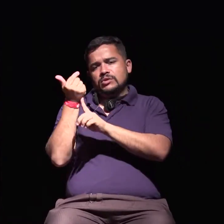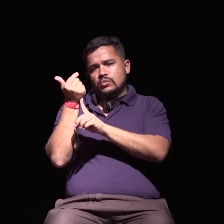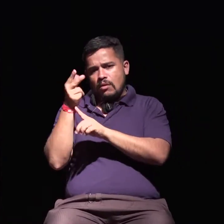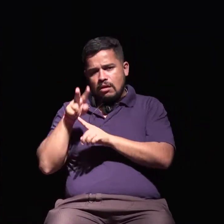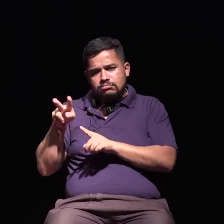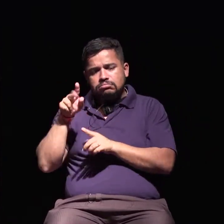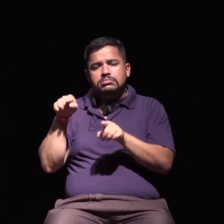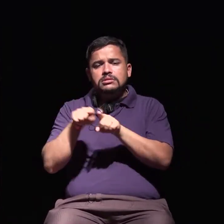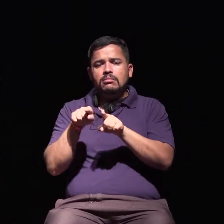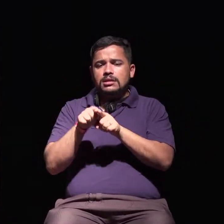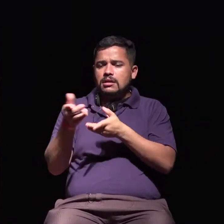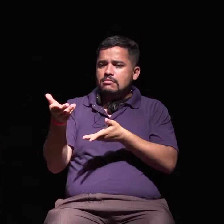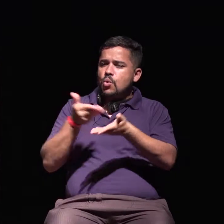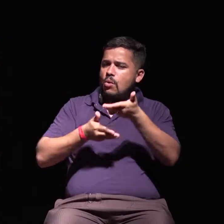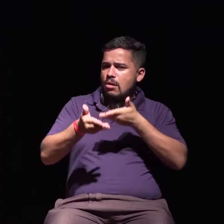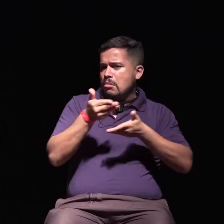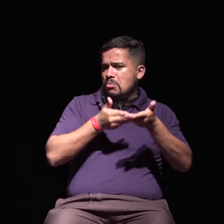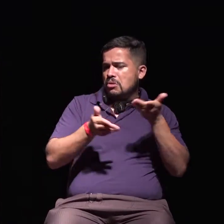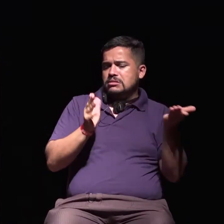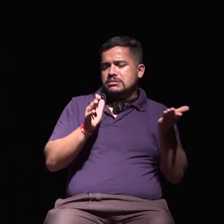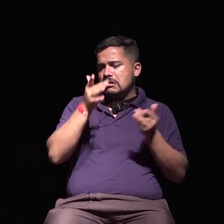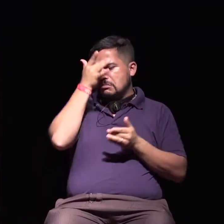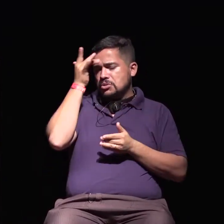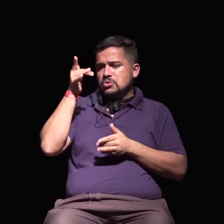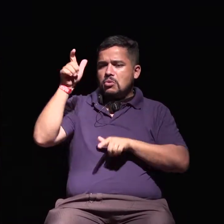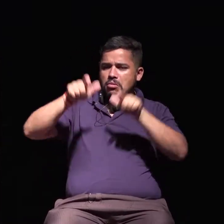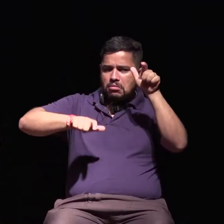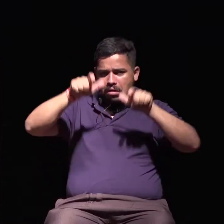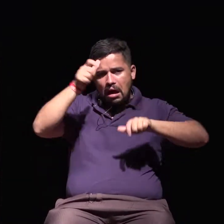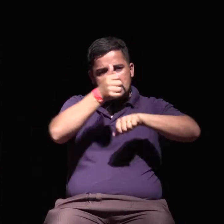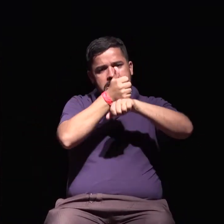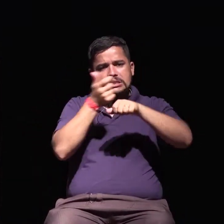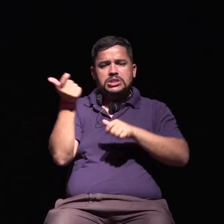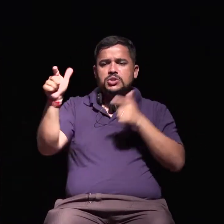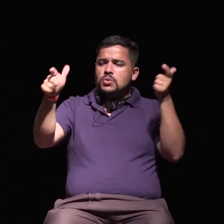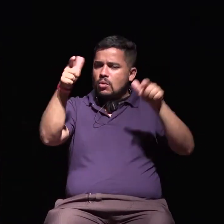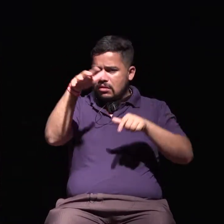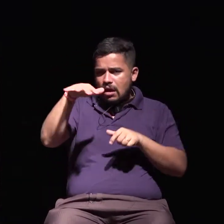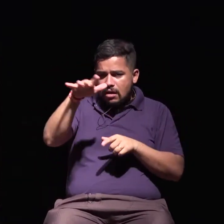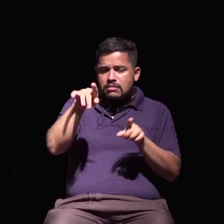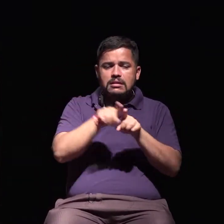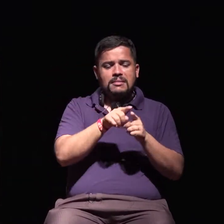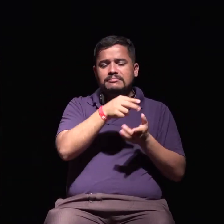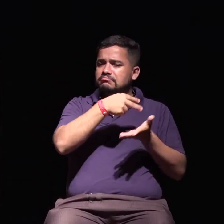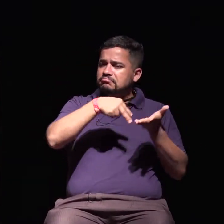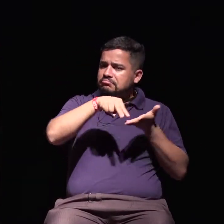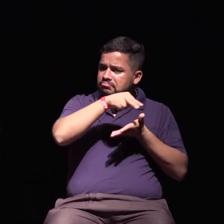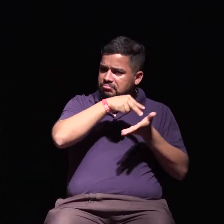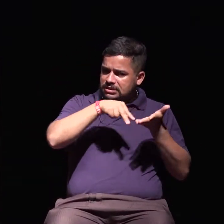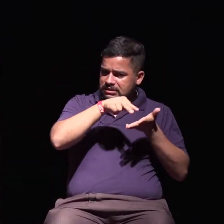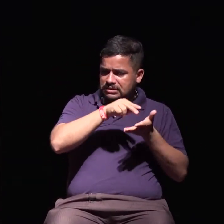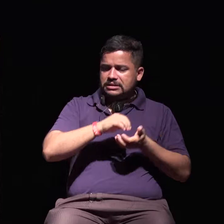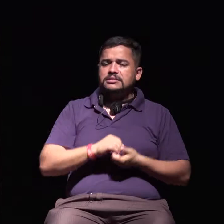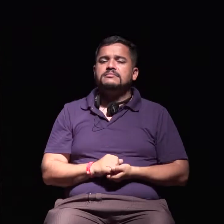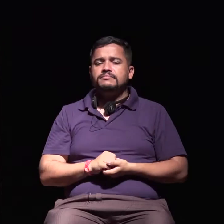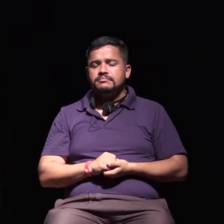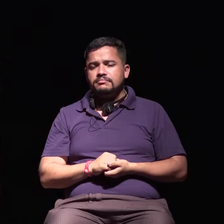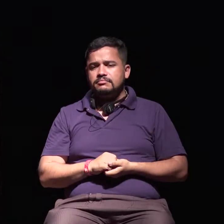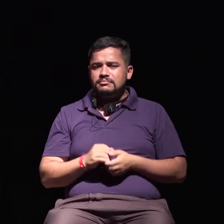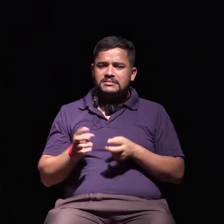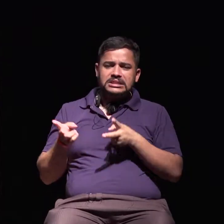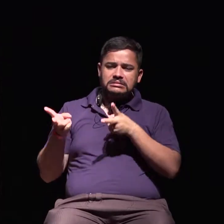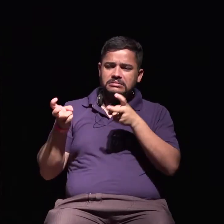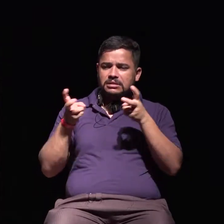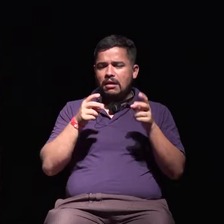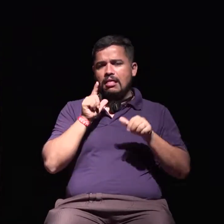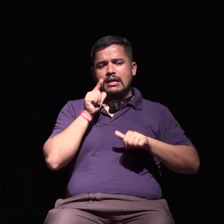não só uma colaboração entre artistas de diferentes campos, ou da dança representar as artes visuais. Eu percebo que